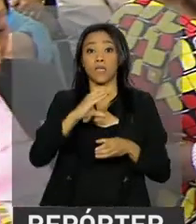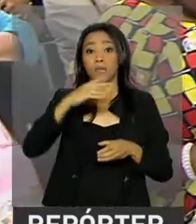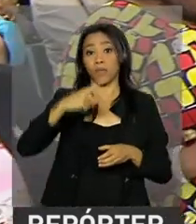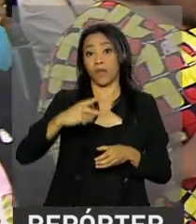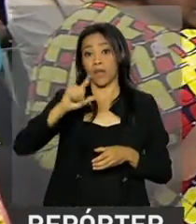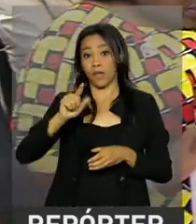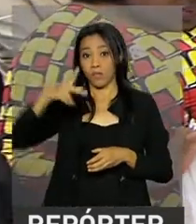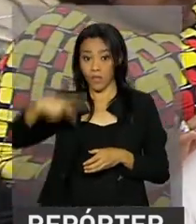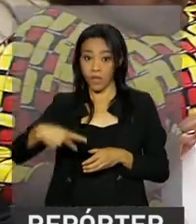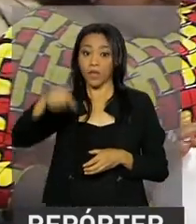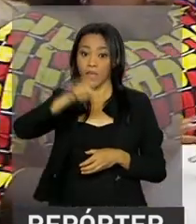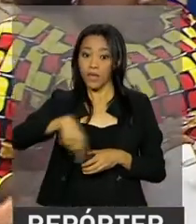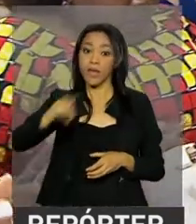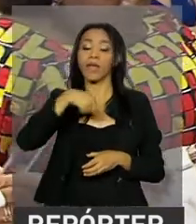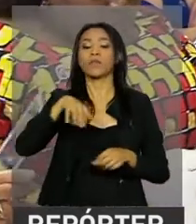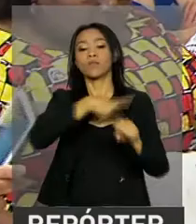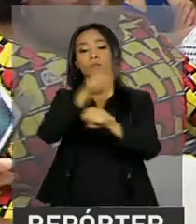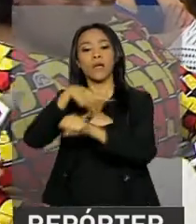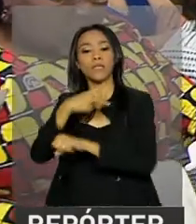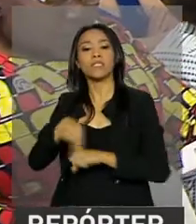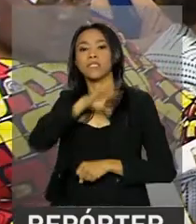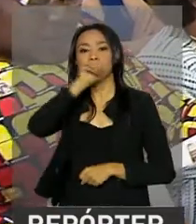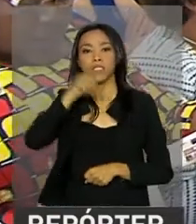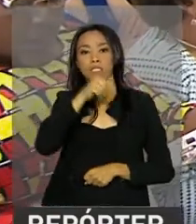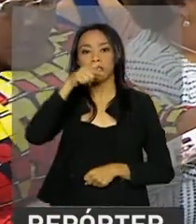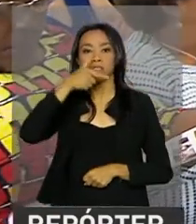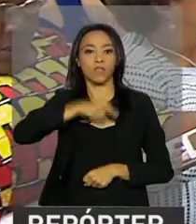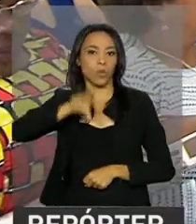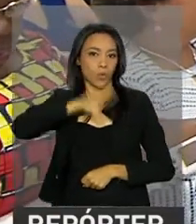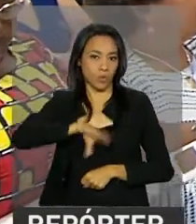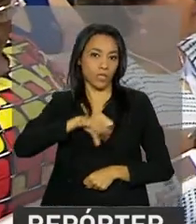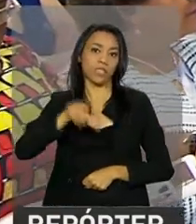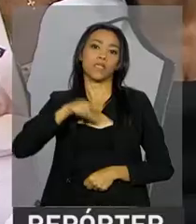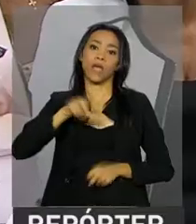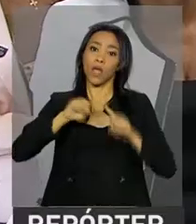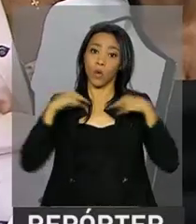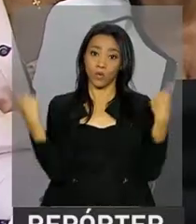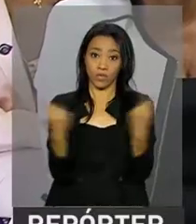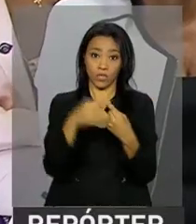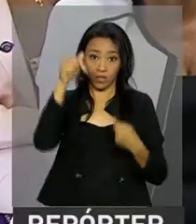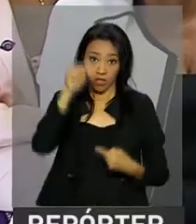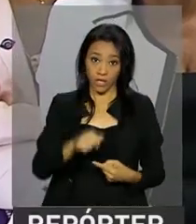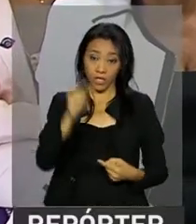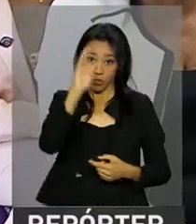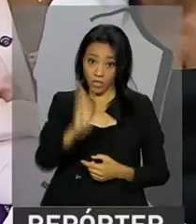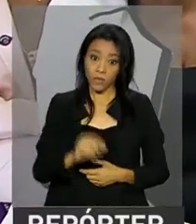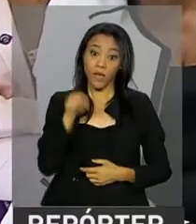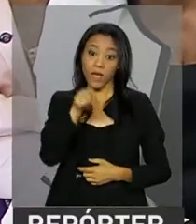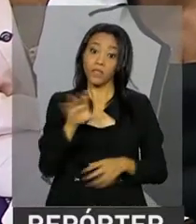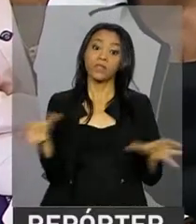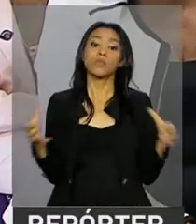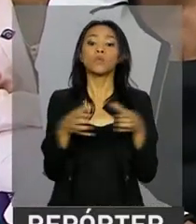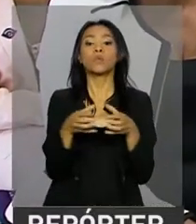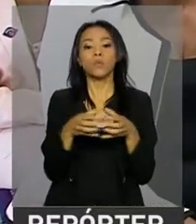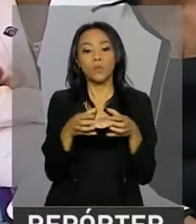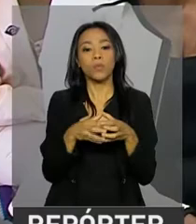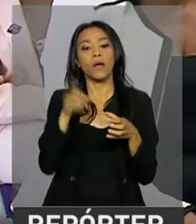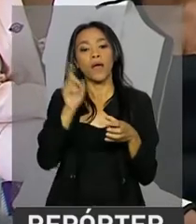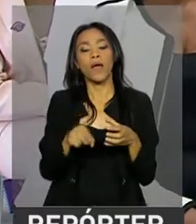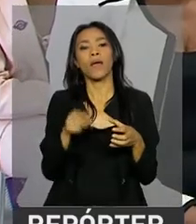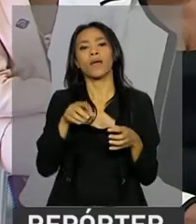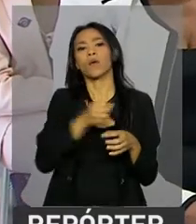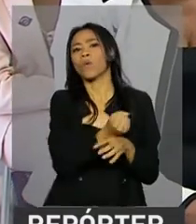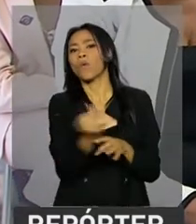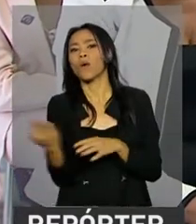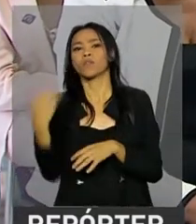países de língua portuguesa que estão aqui reunidos aqui no brasil a cplp só para lembrar ela é formada por